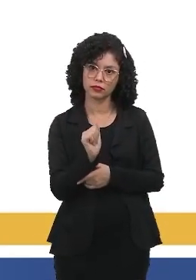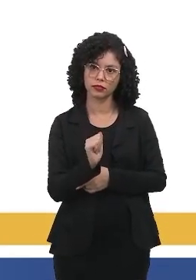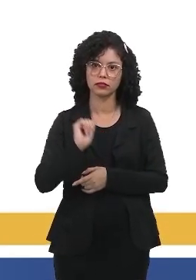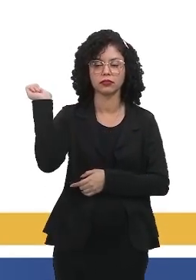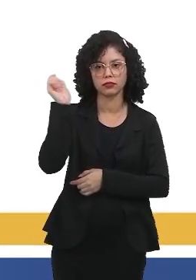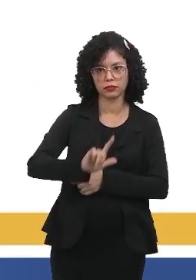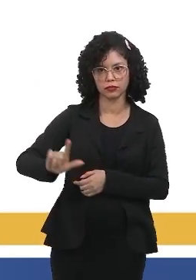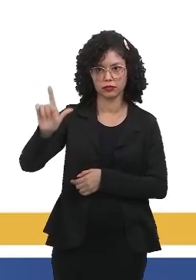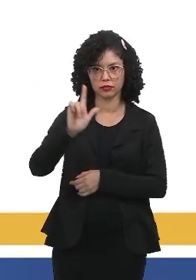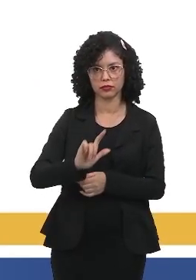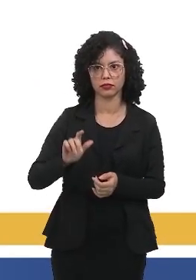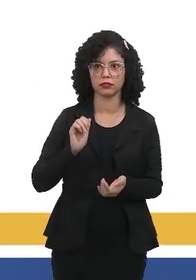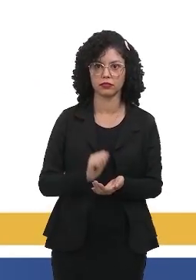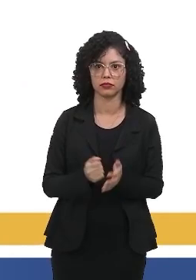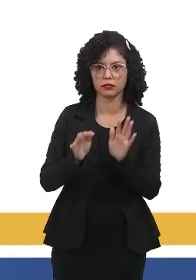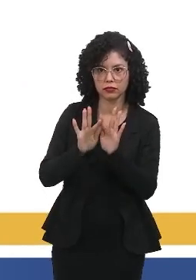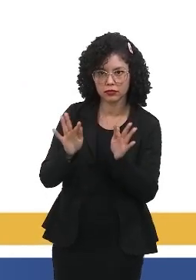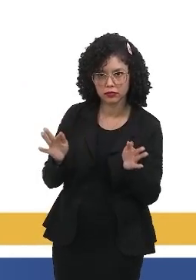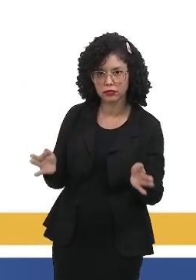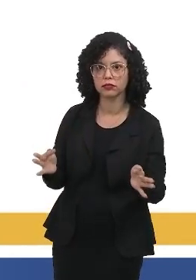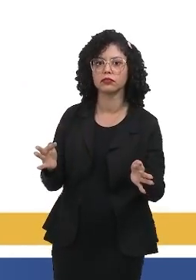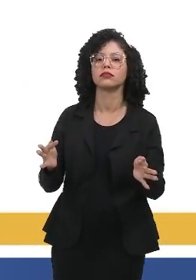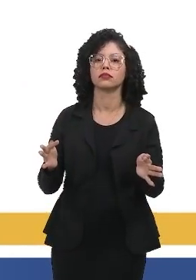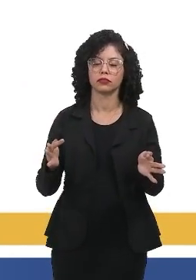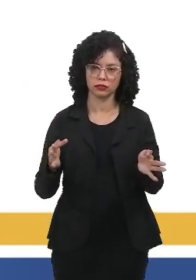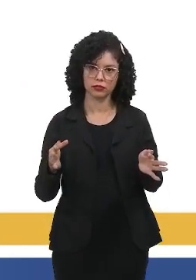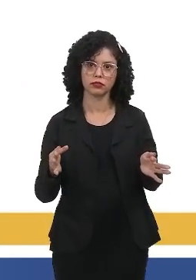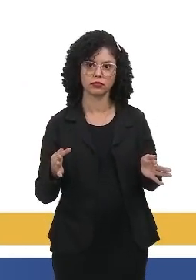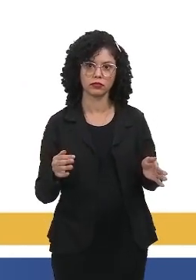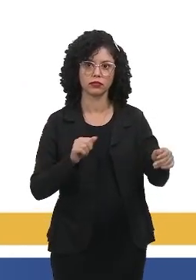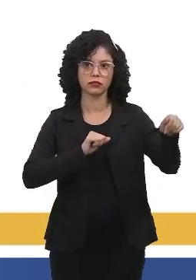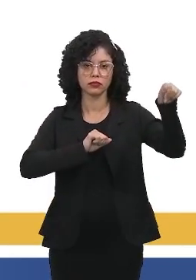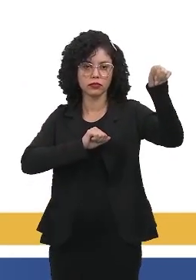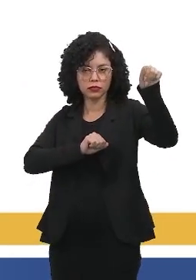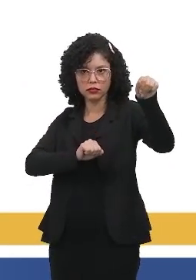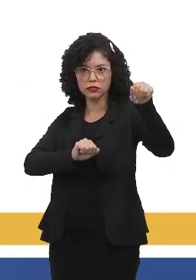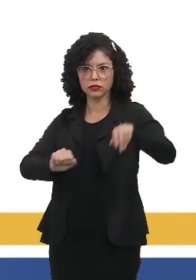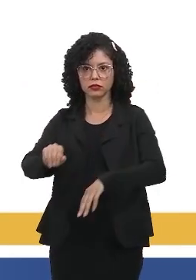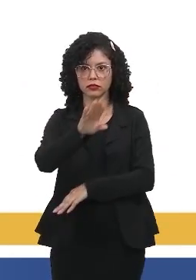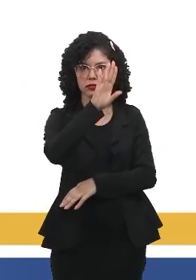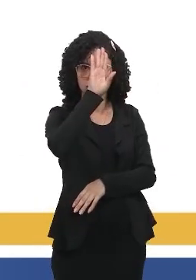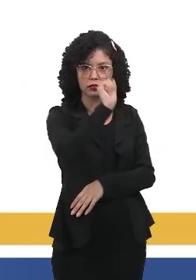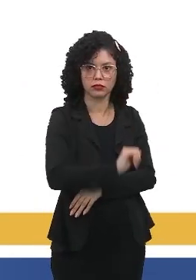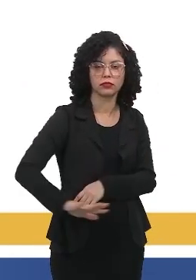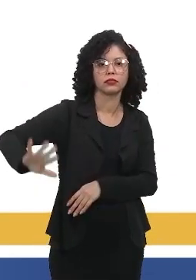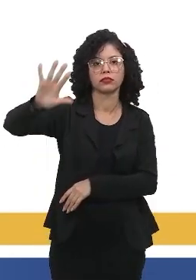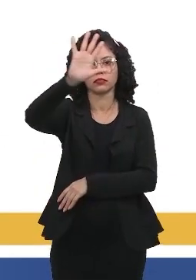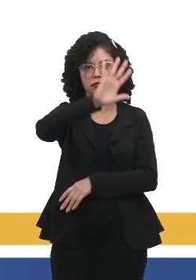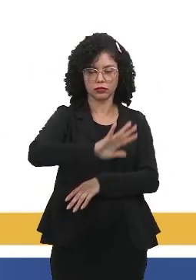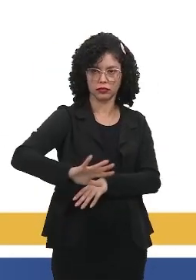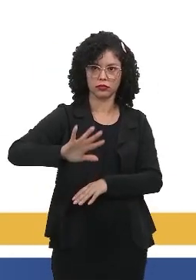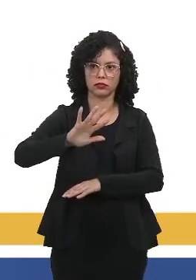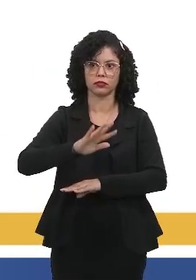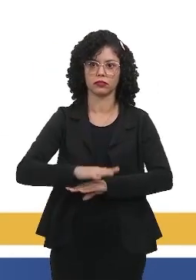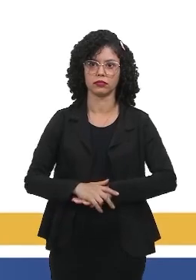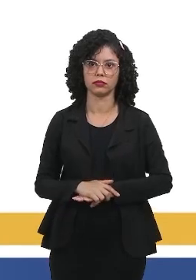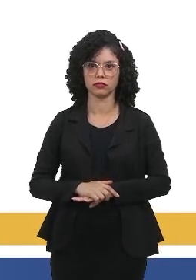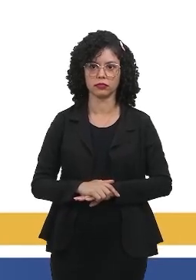ardera a literatura com a simplicidade do heroísmo a febre